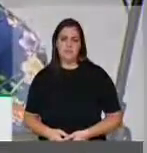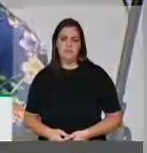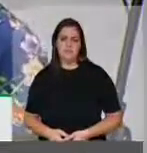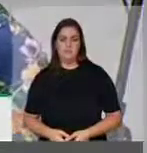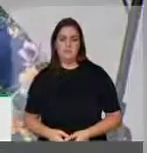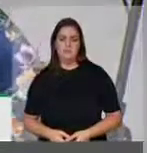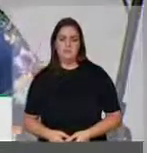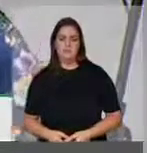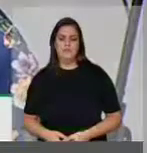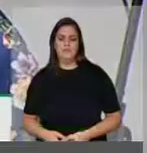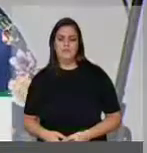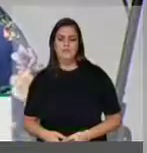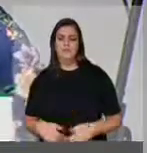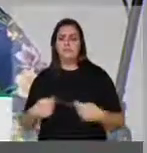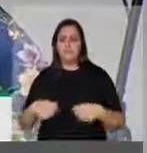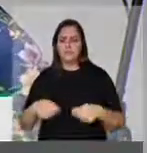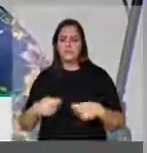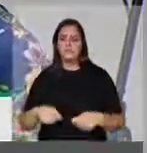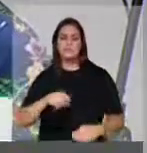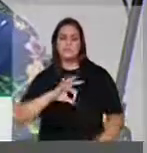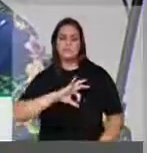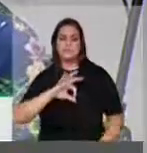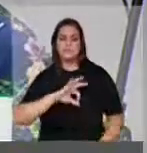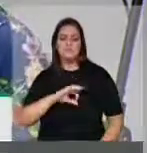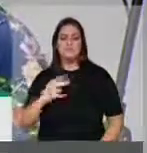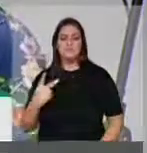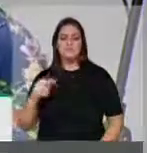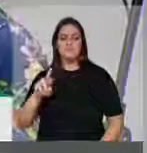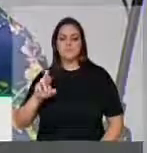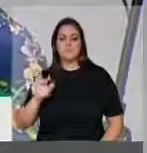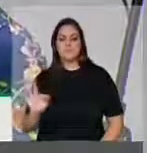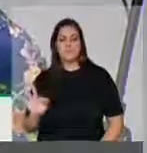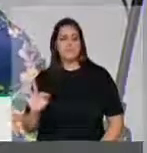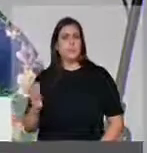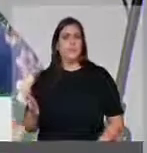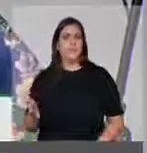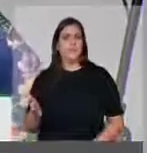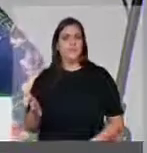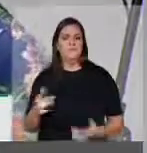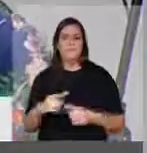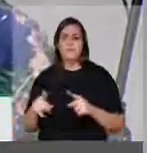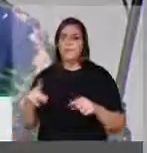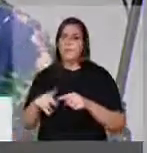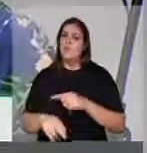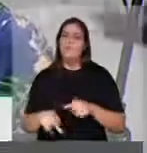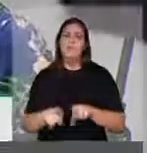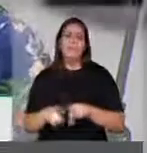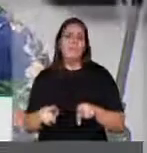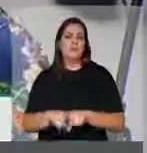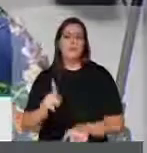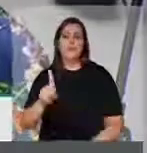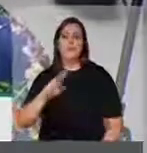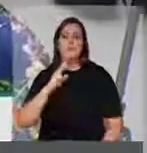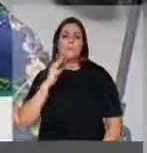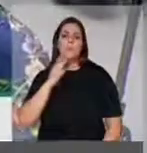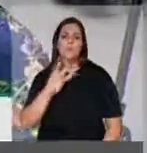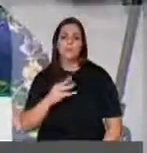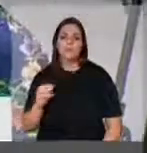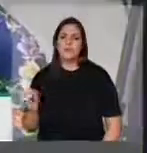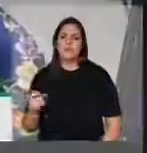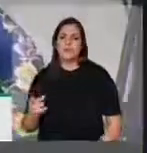equipamentos para a Polícia Rodoviária Federal, cortados no valor de 1.300.000. Todos e todas